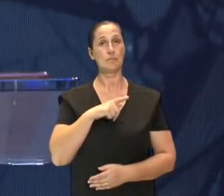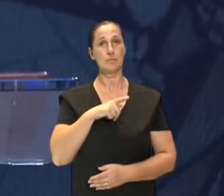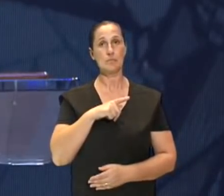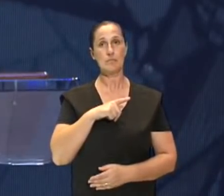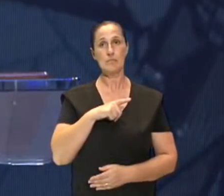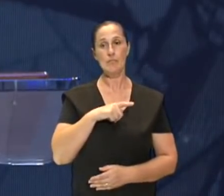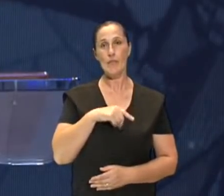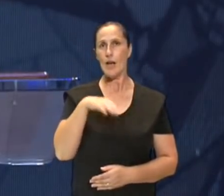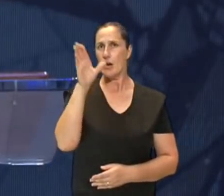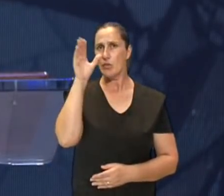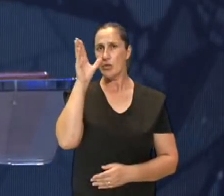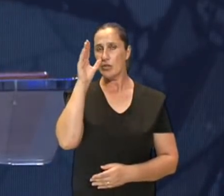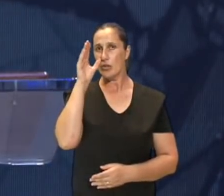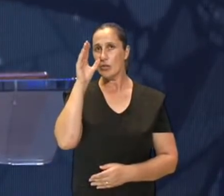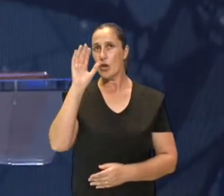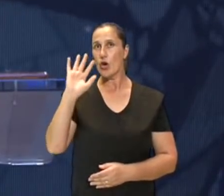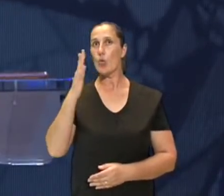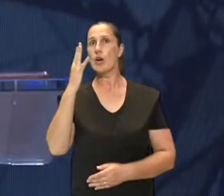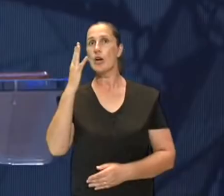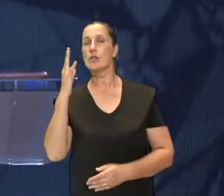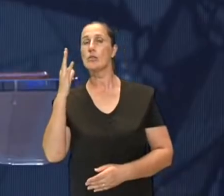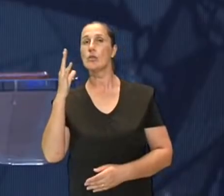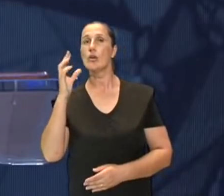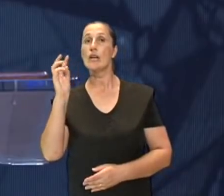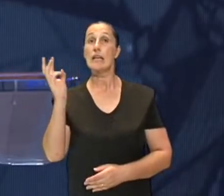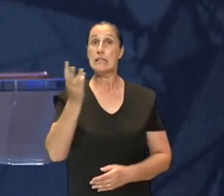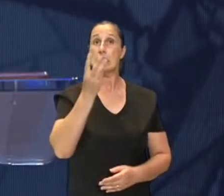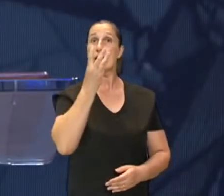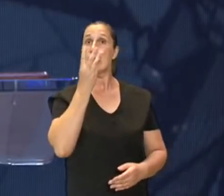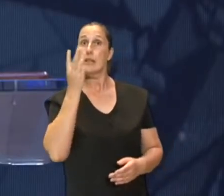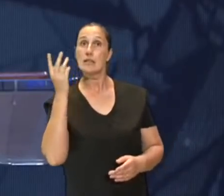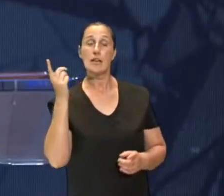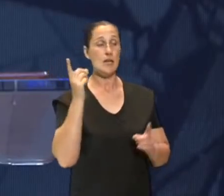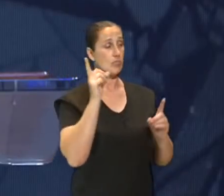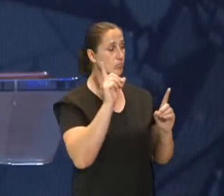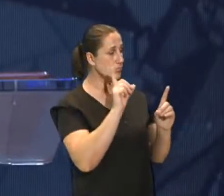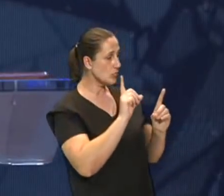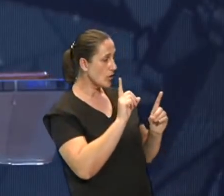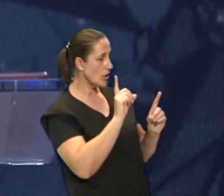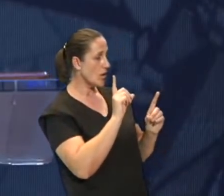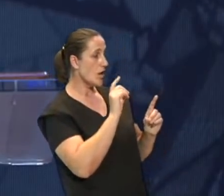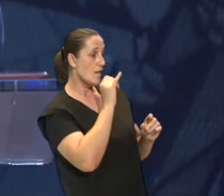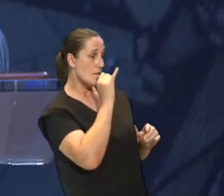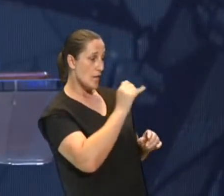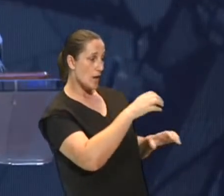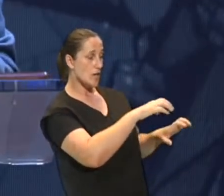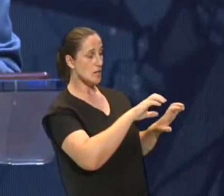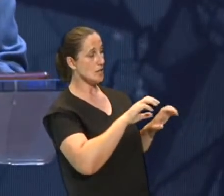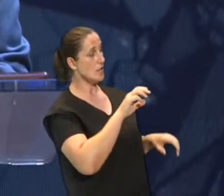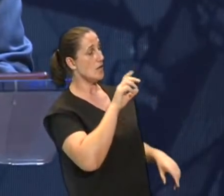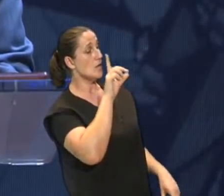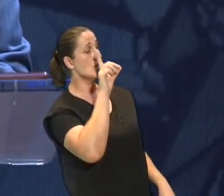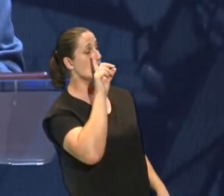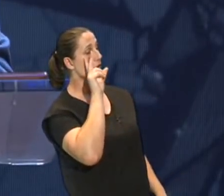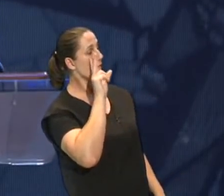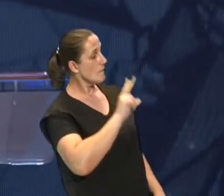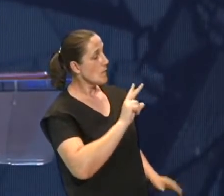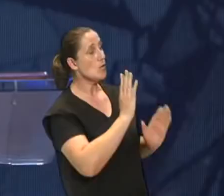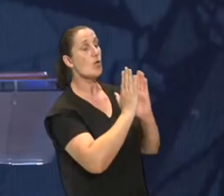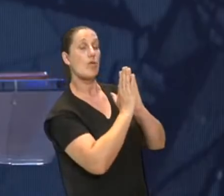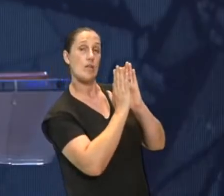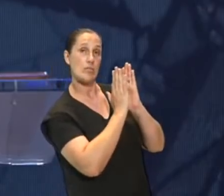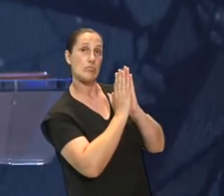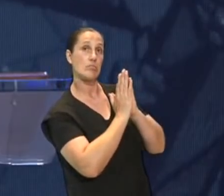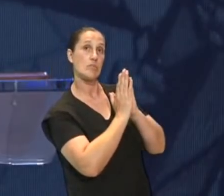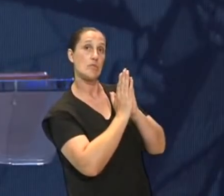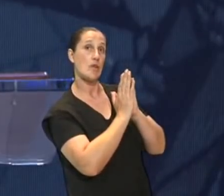Isaías chega para conversar com Ezequias e diz: Ezequias, Deus ouviu a sua oração, viu